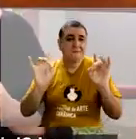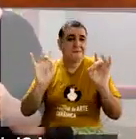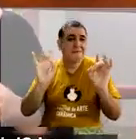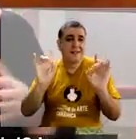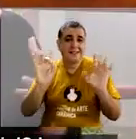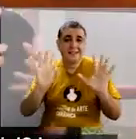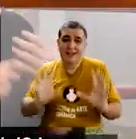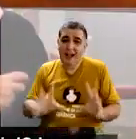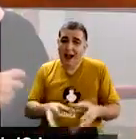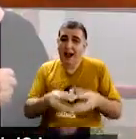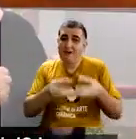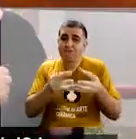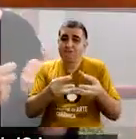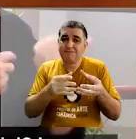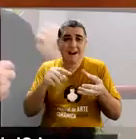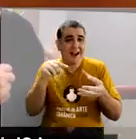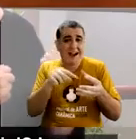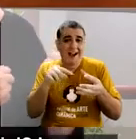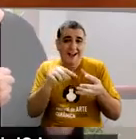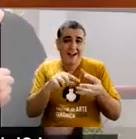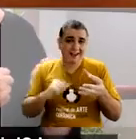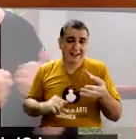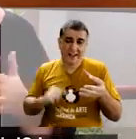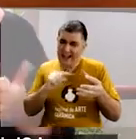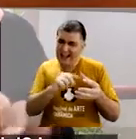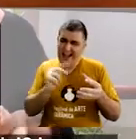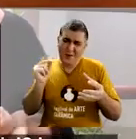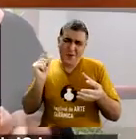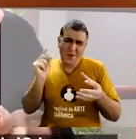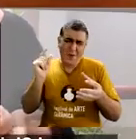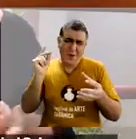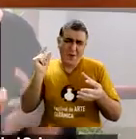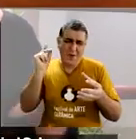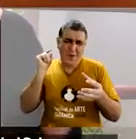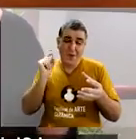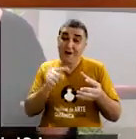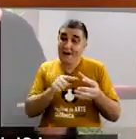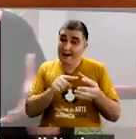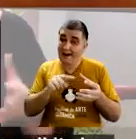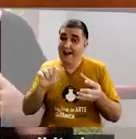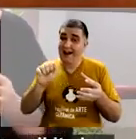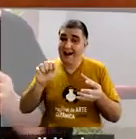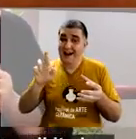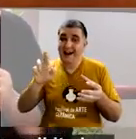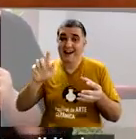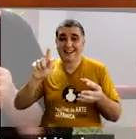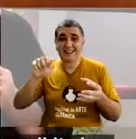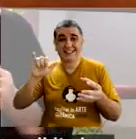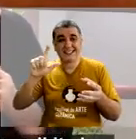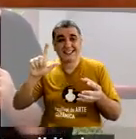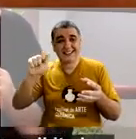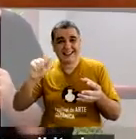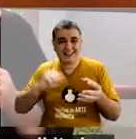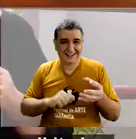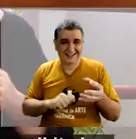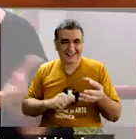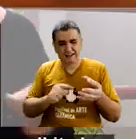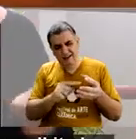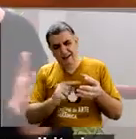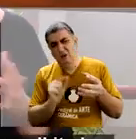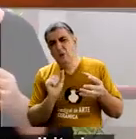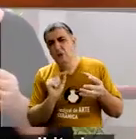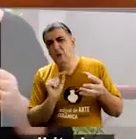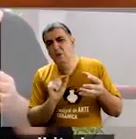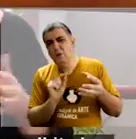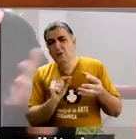enfim, mas ele pré-existe e ele é importantíssimo, porque quando a gente fala de argila,